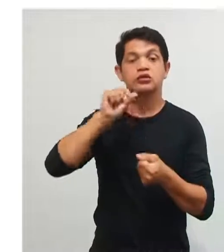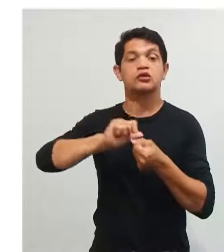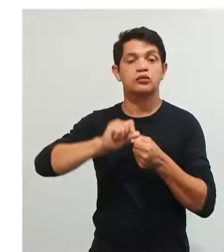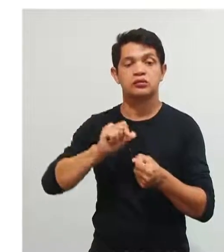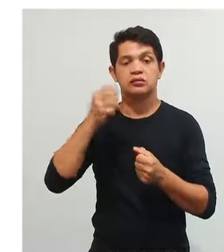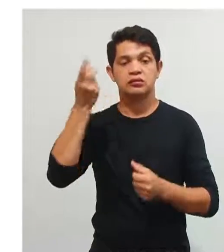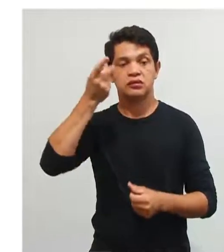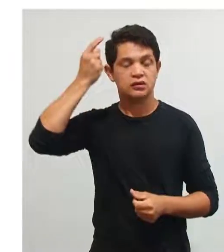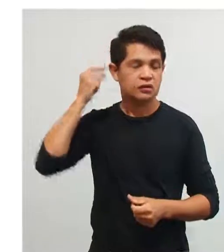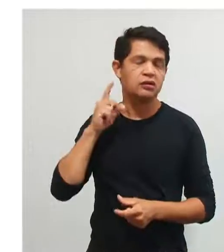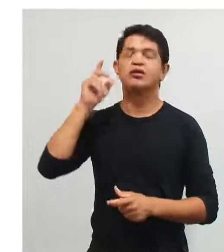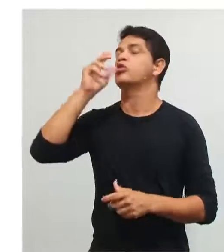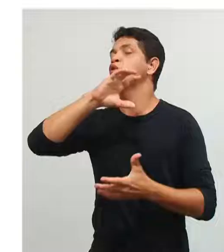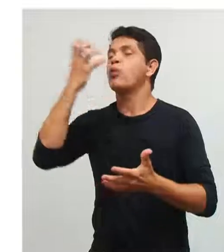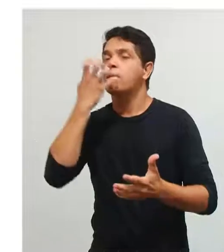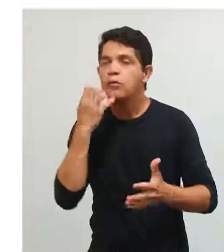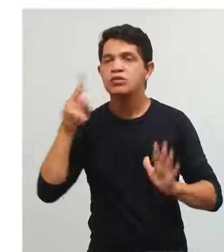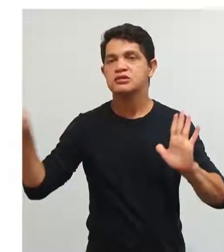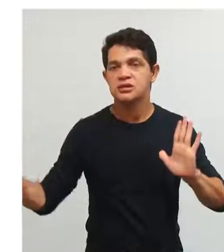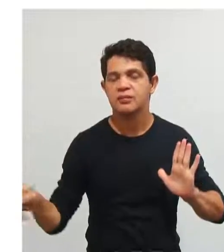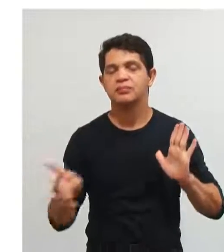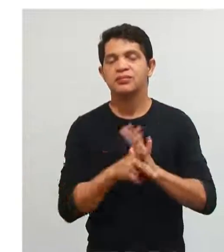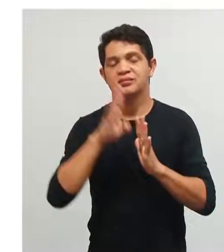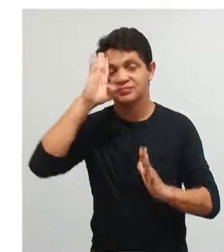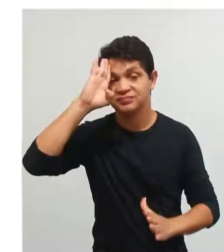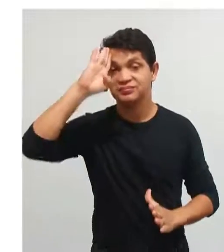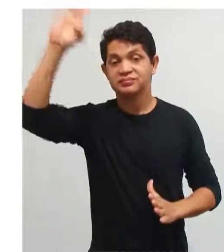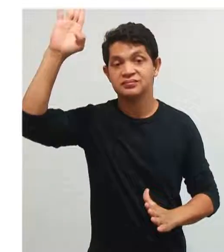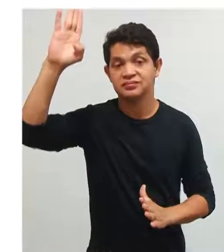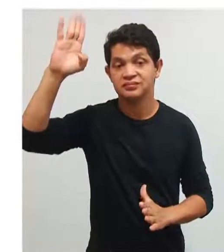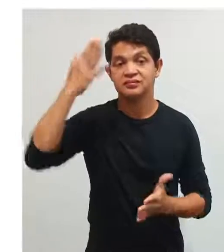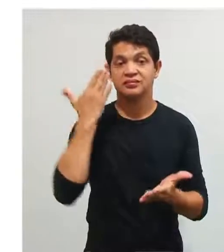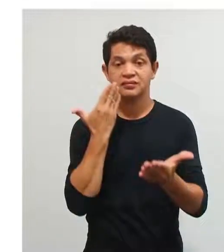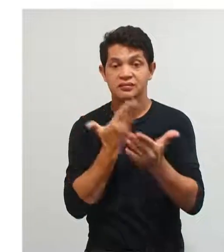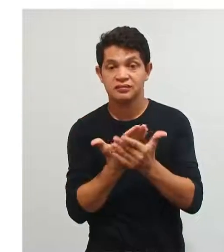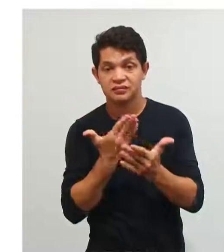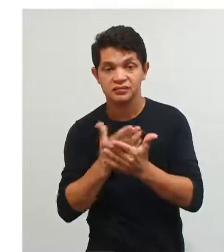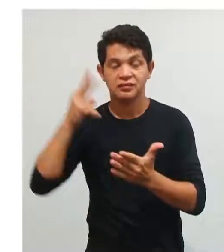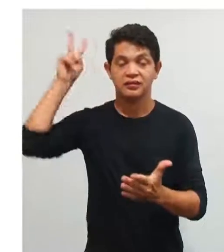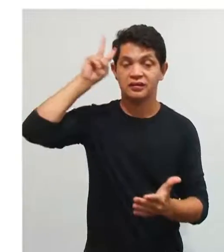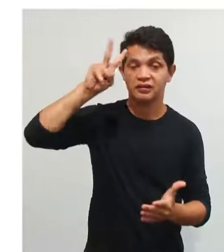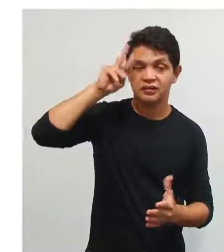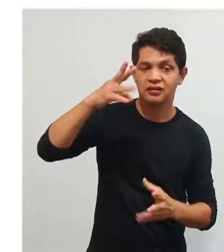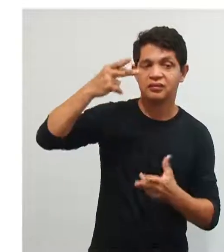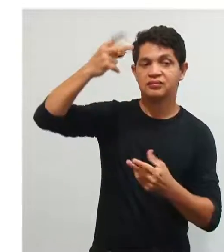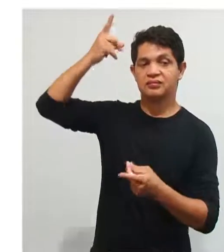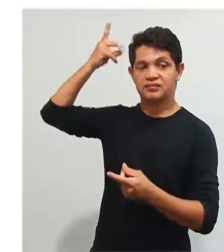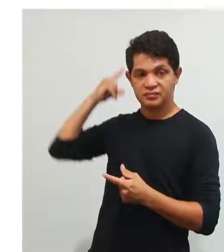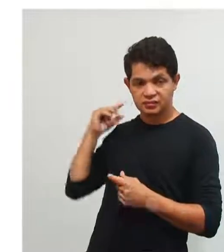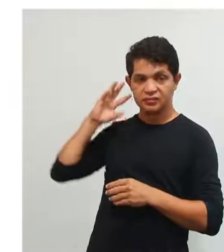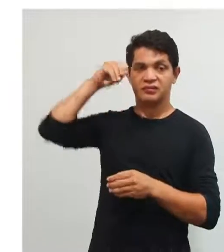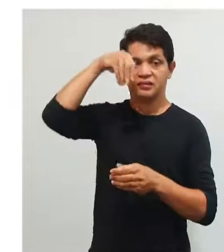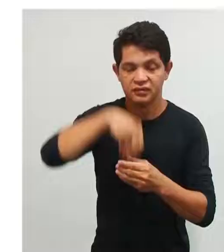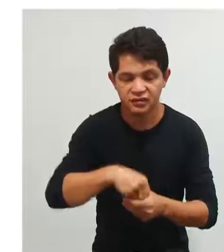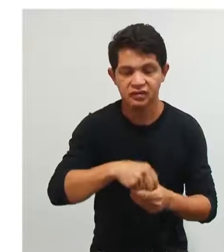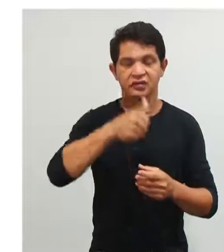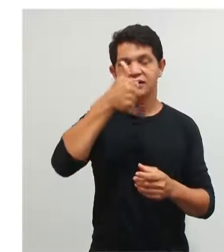como Pixinguinha, tornou-se o principal nome da história do choro. Integrou, a partir